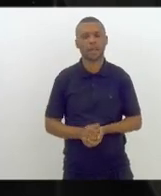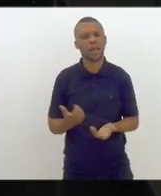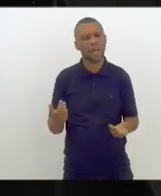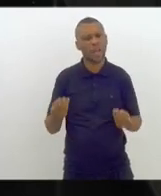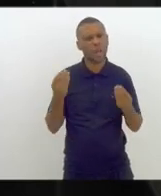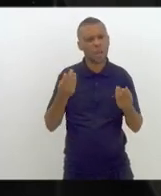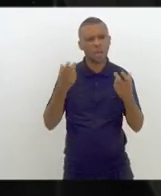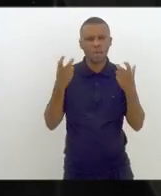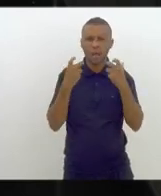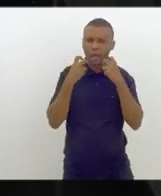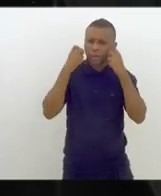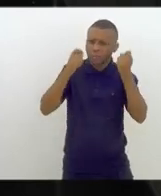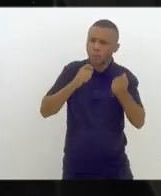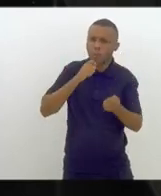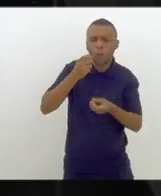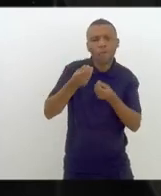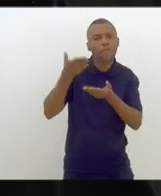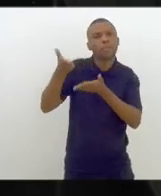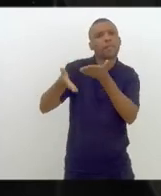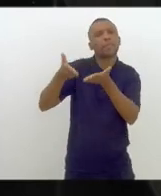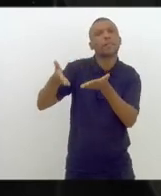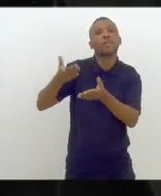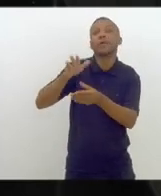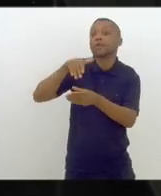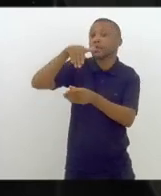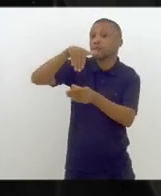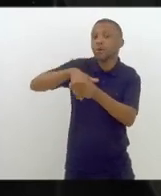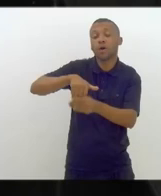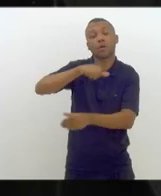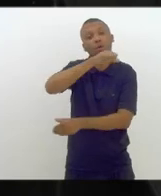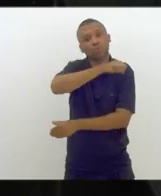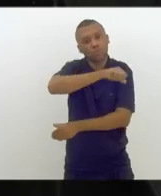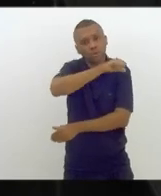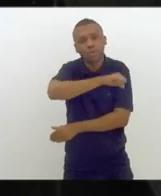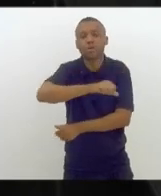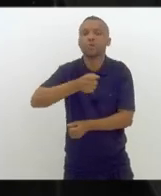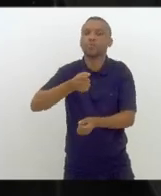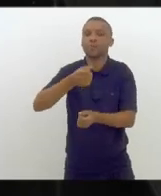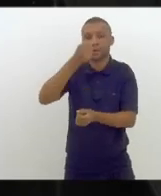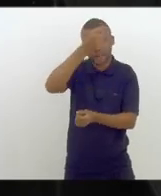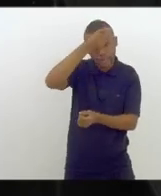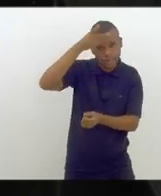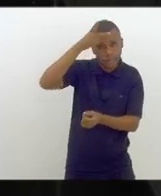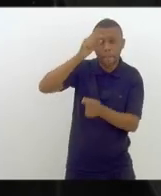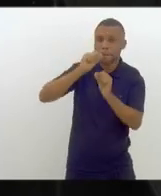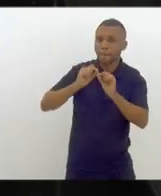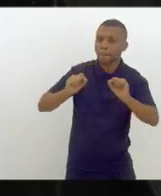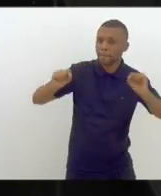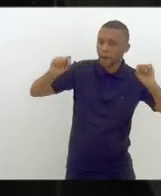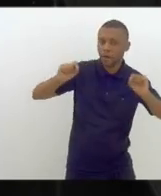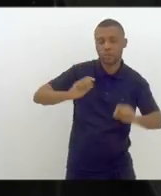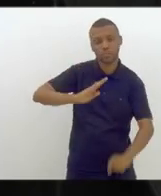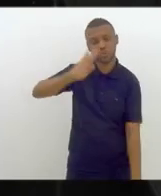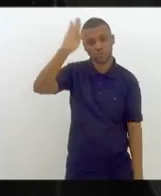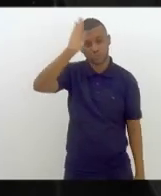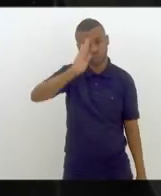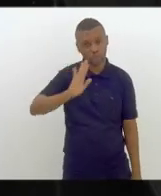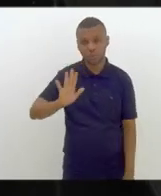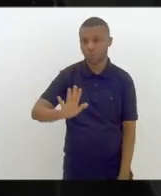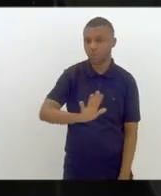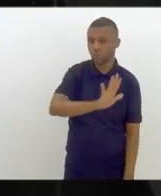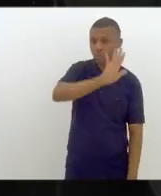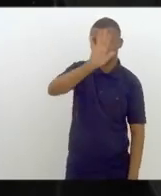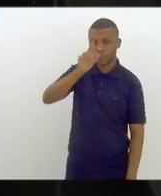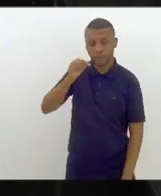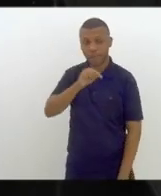esses caras vêm tratando as eleições no estado do Rio de Janeiro, nas prefeituras, no nosso país. O que para eles é apenas